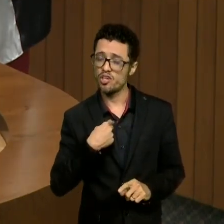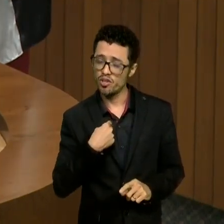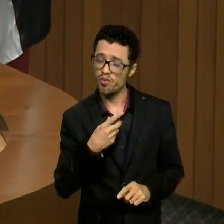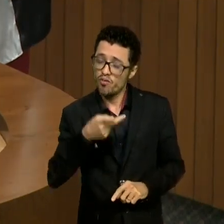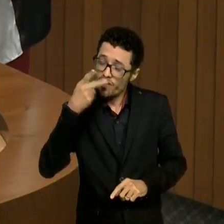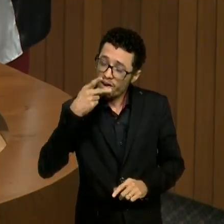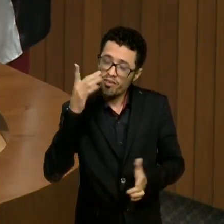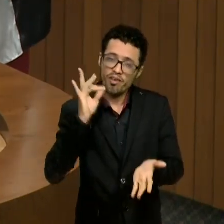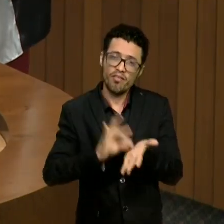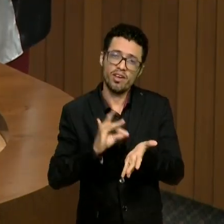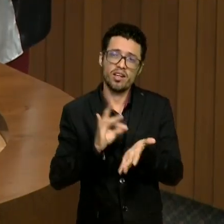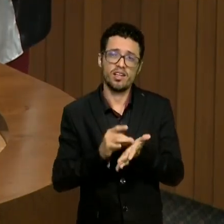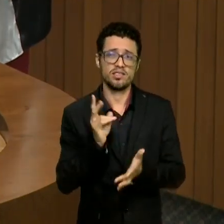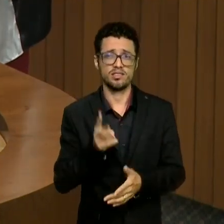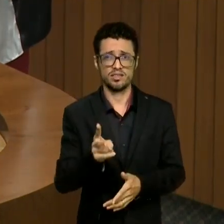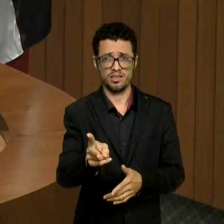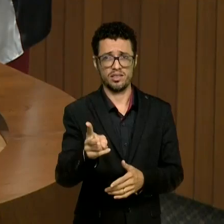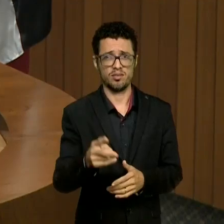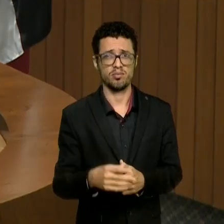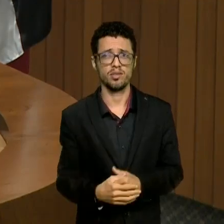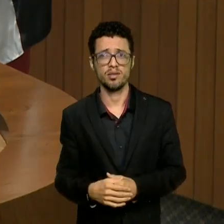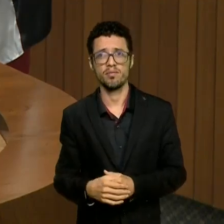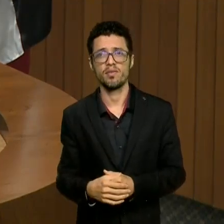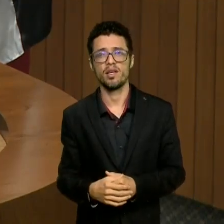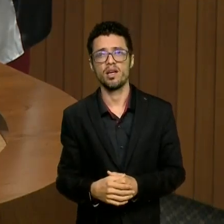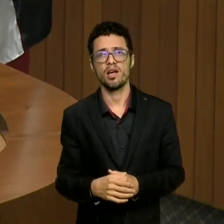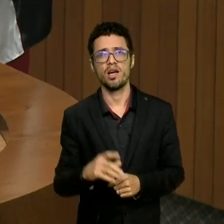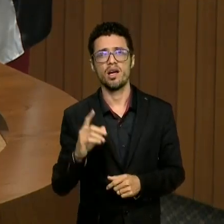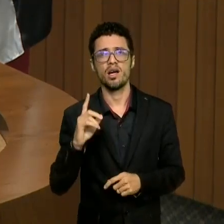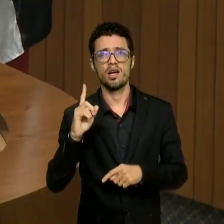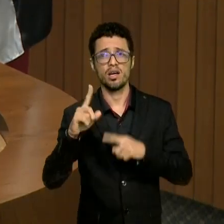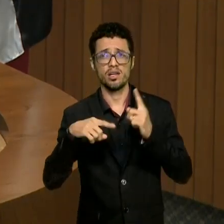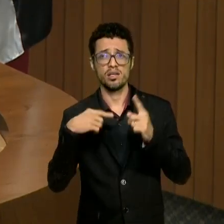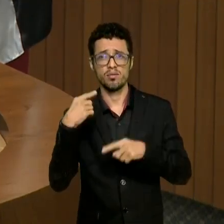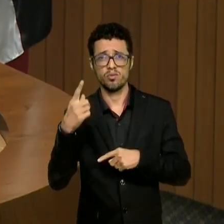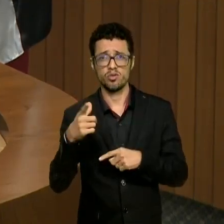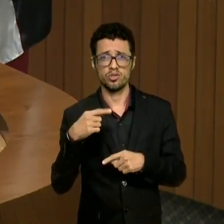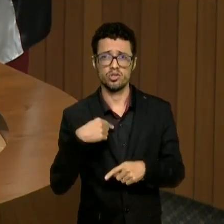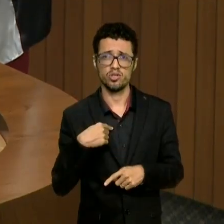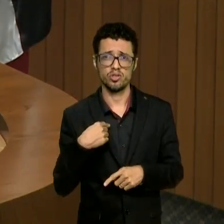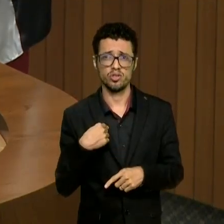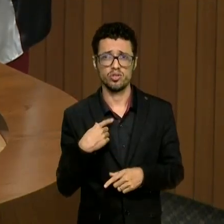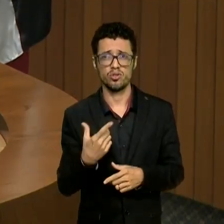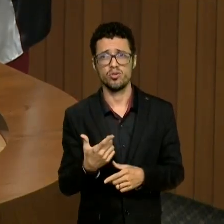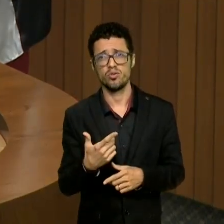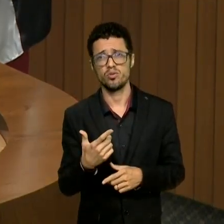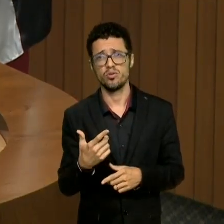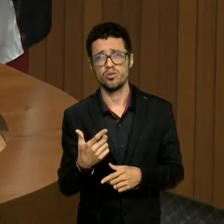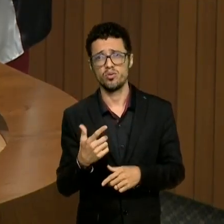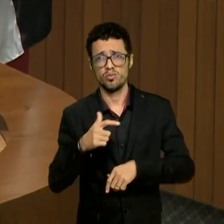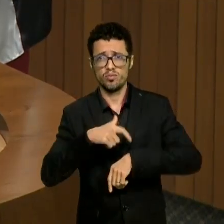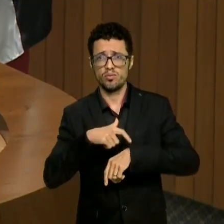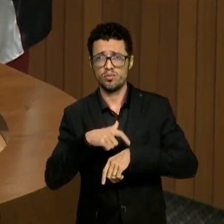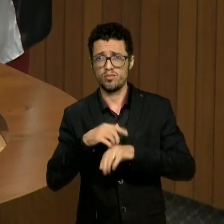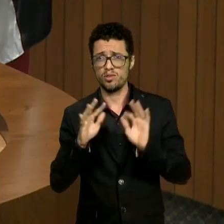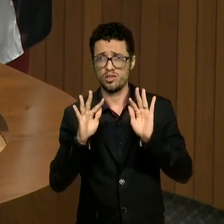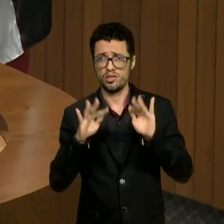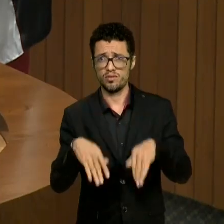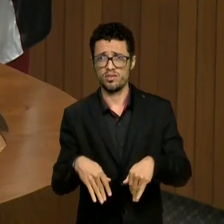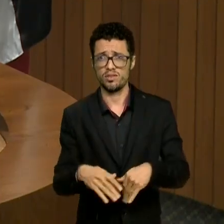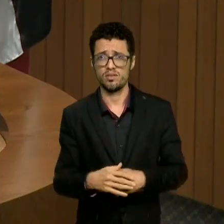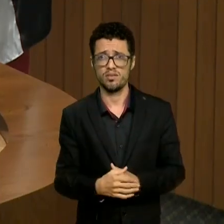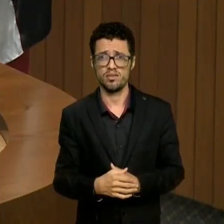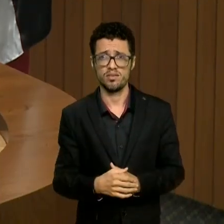dia que eu não estiver, aí podem continuar a falar o que vocês quiserem. Se puder, concedo a parte. Deputado, meu tempo já esgotou.